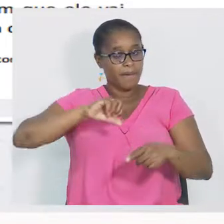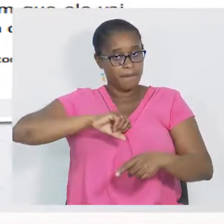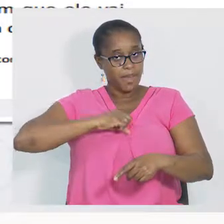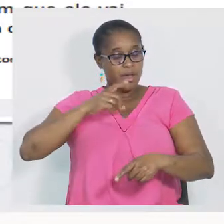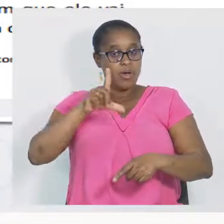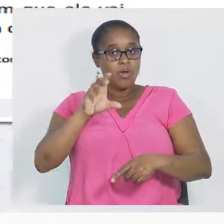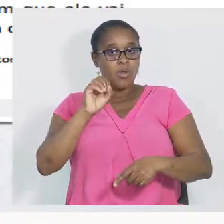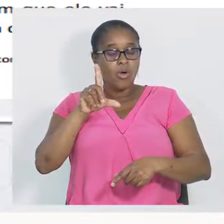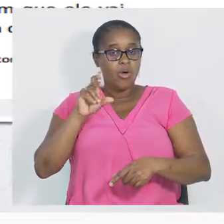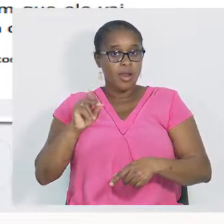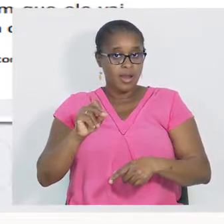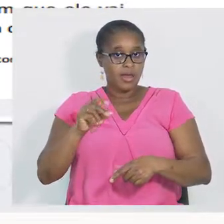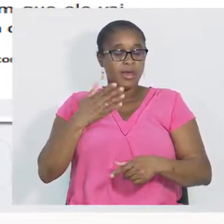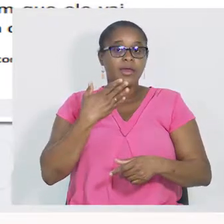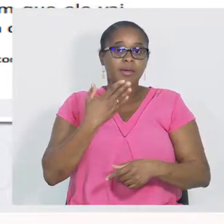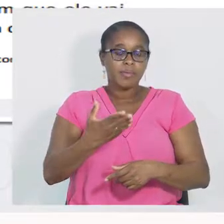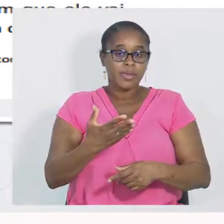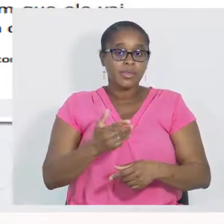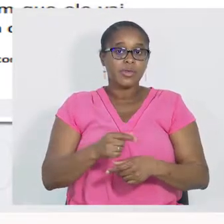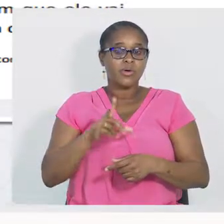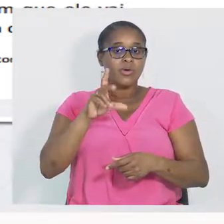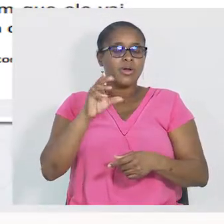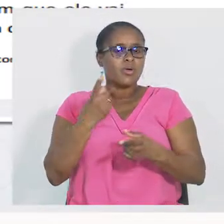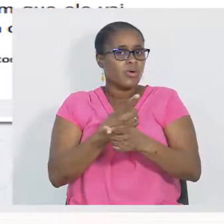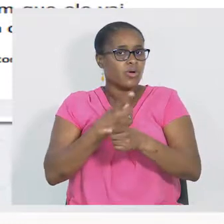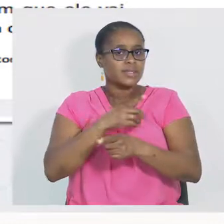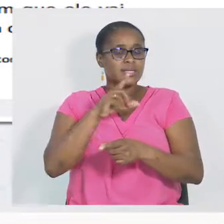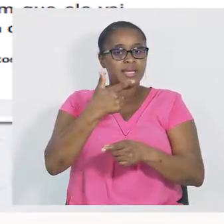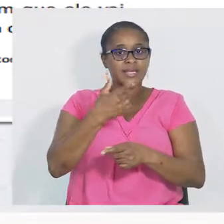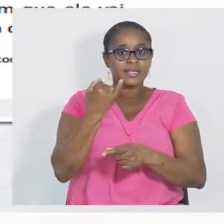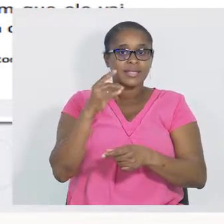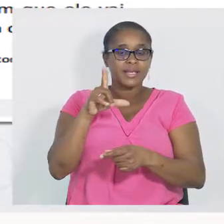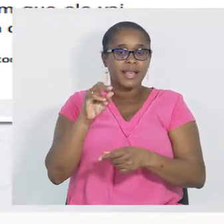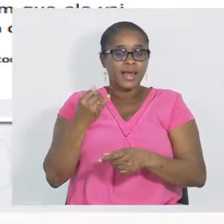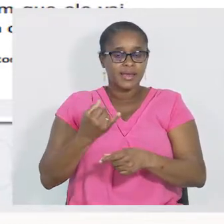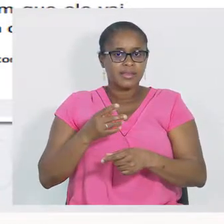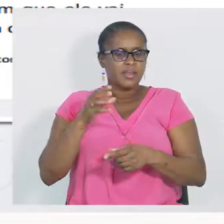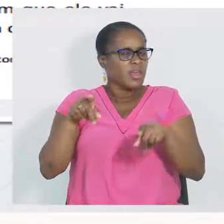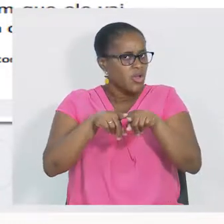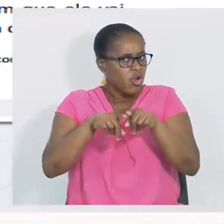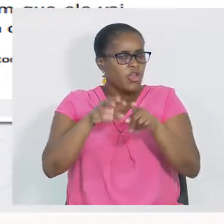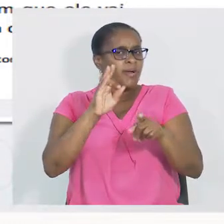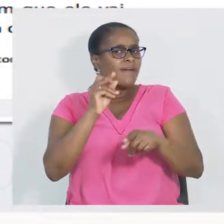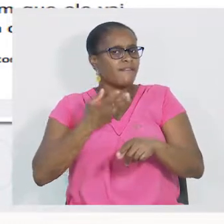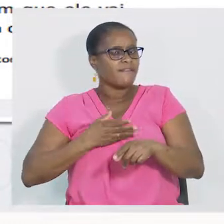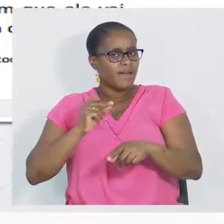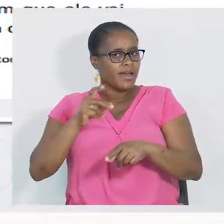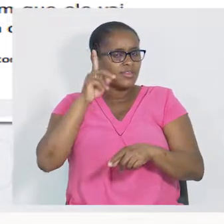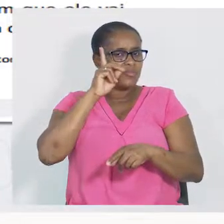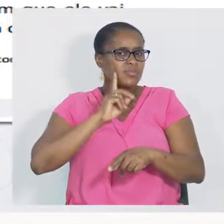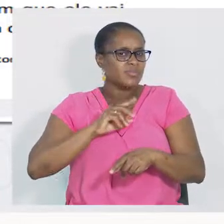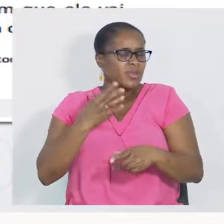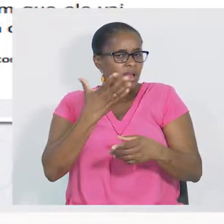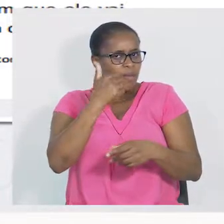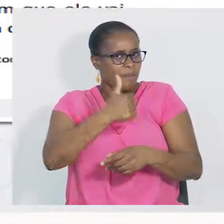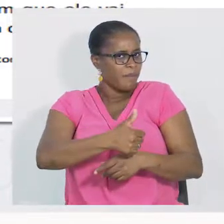observar. E prestem atenção à leitura. Sigam a leitura. A cadeira da